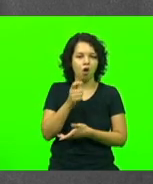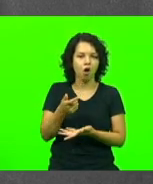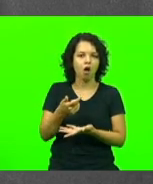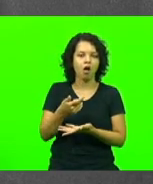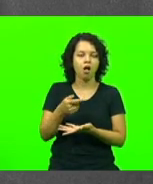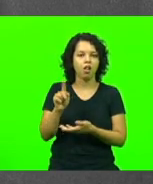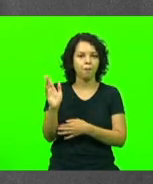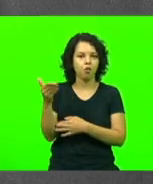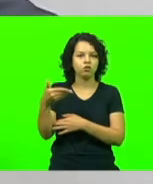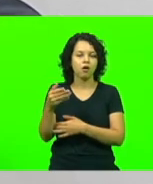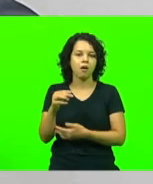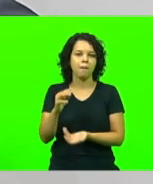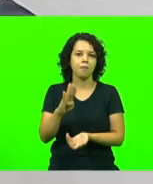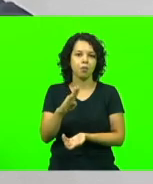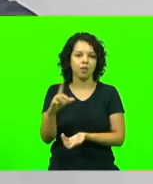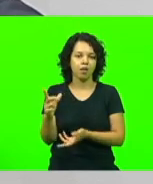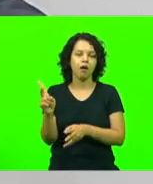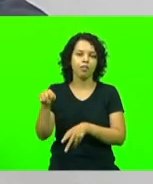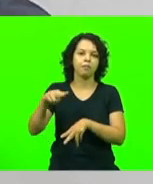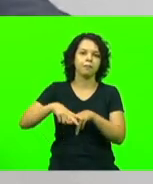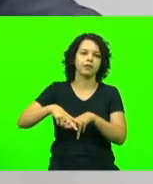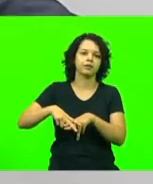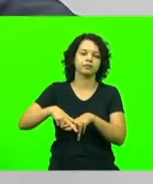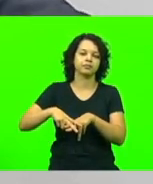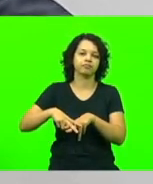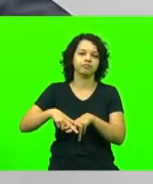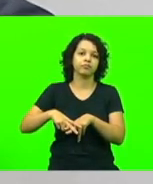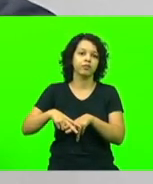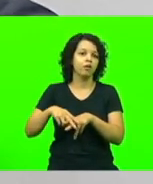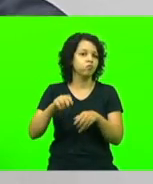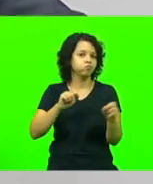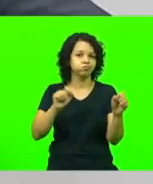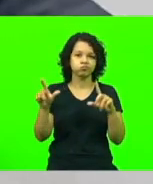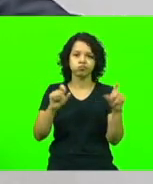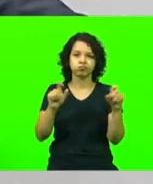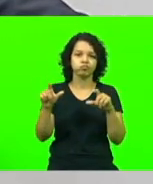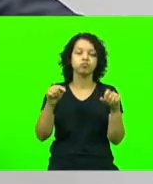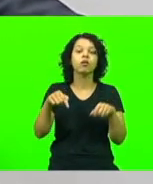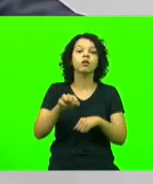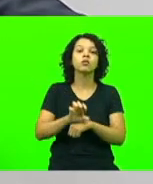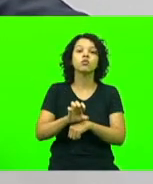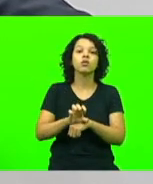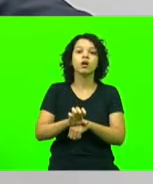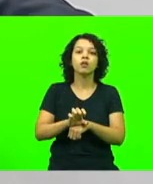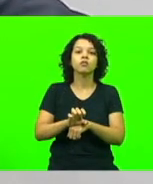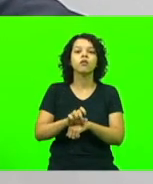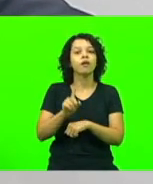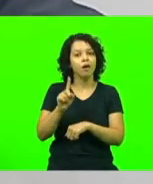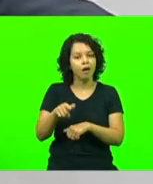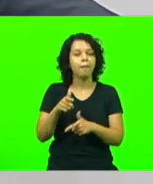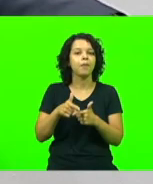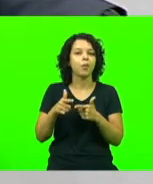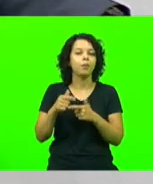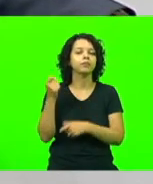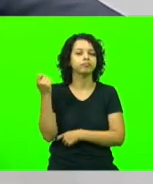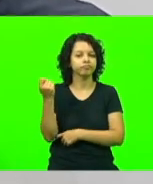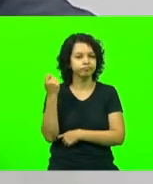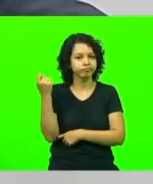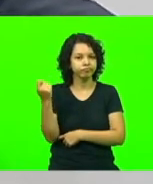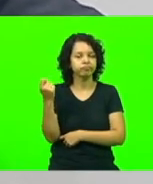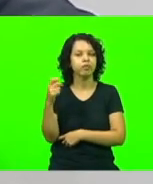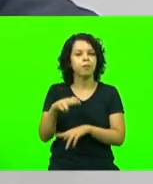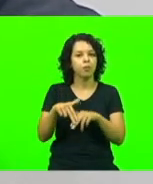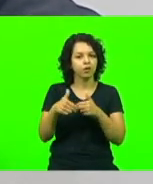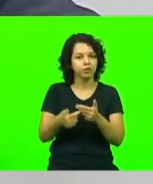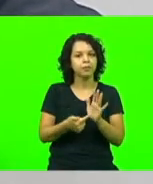pegou, obrigado, as notícias mais recentes em relação àquilo que está acontecendo no Estado. É um problema severo isso. Por isso que eu estou